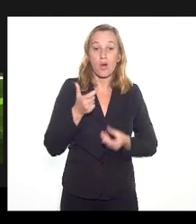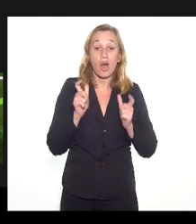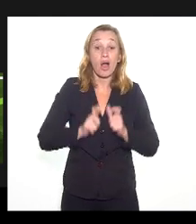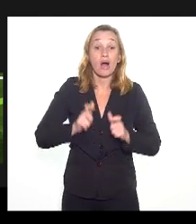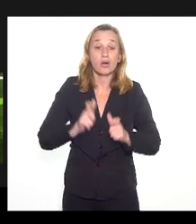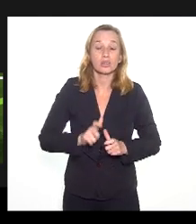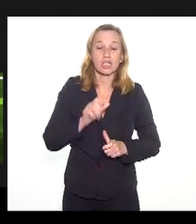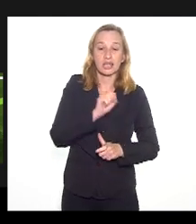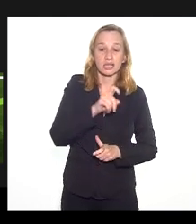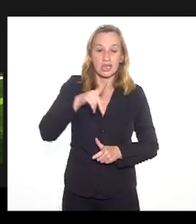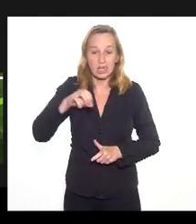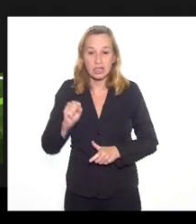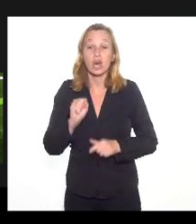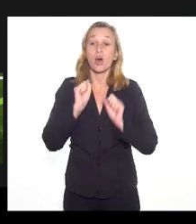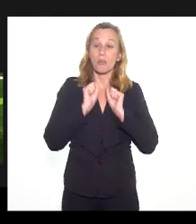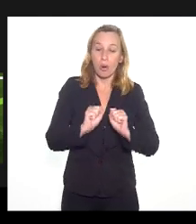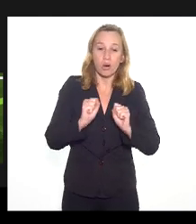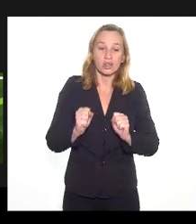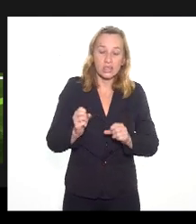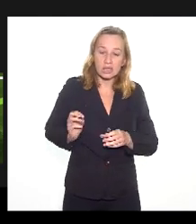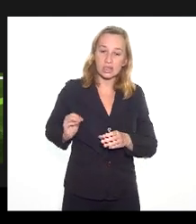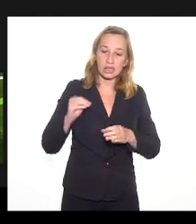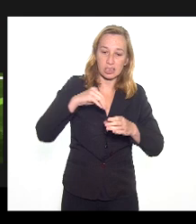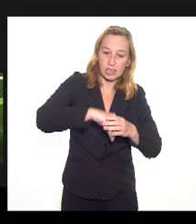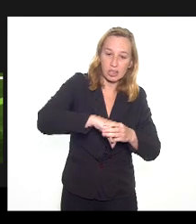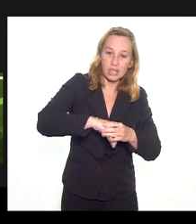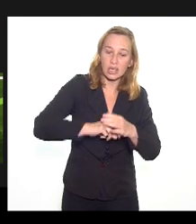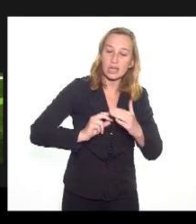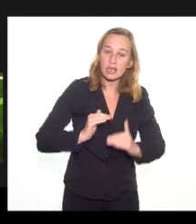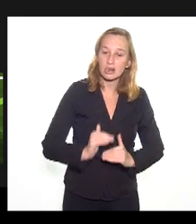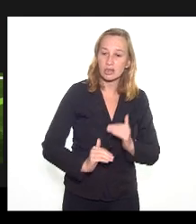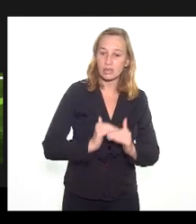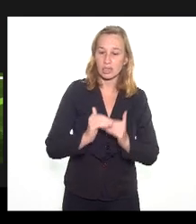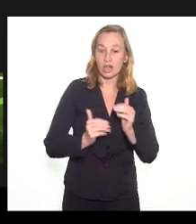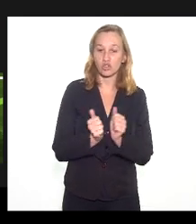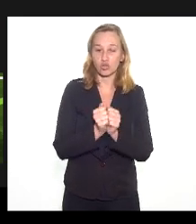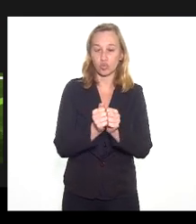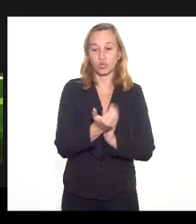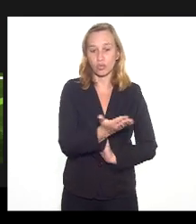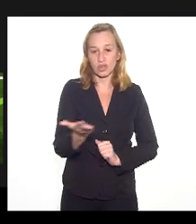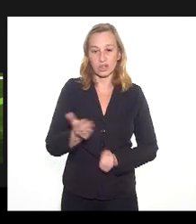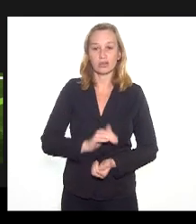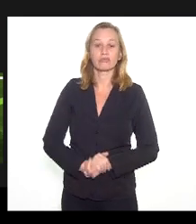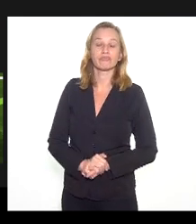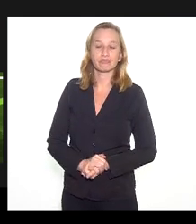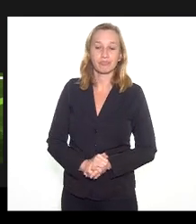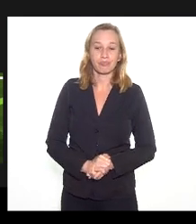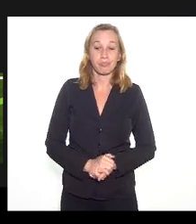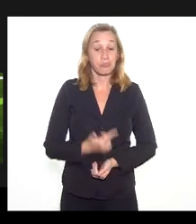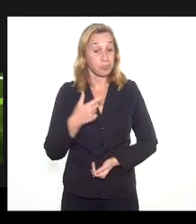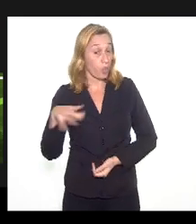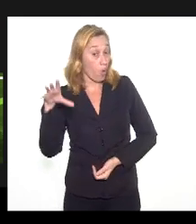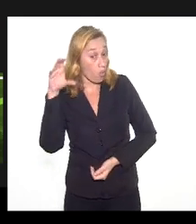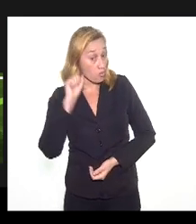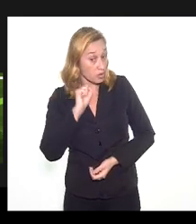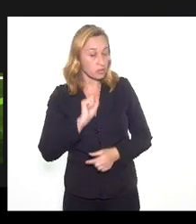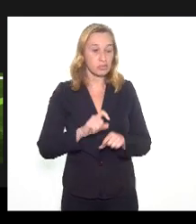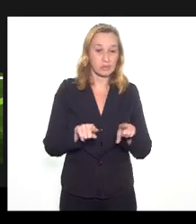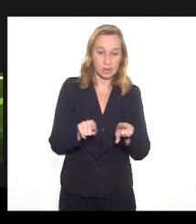CEAS pode se encaixar e aí seguir adiante junto com vocês, né? A gente veio para ouvir